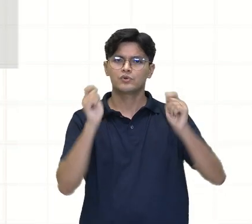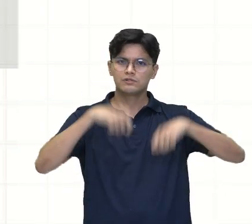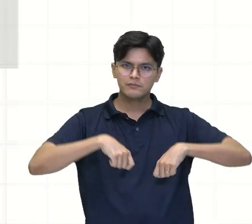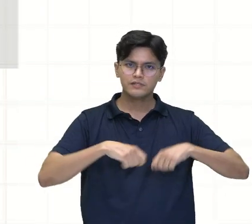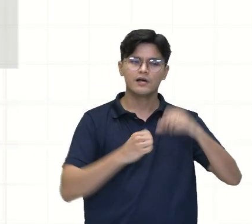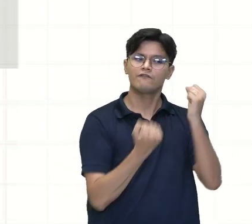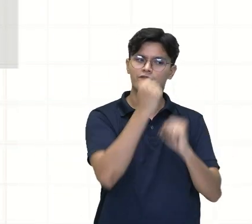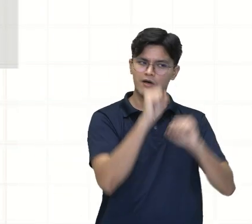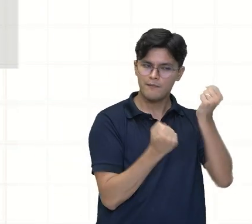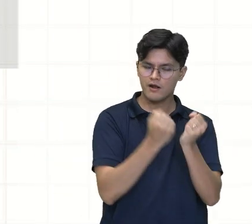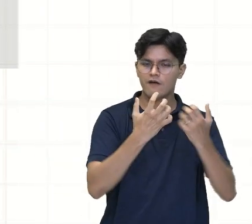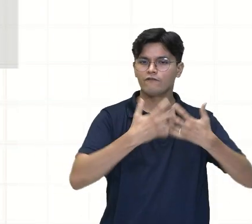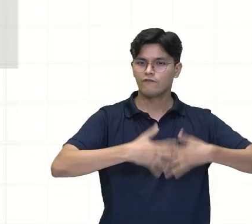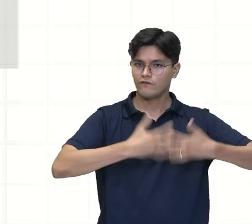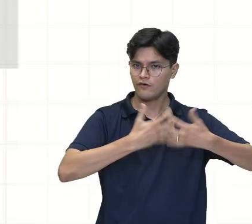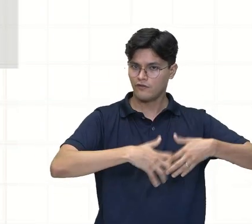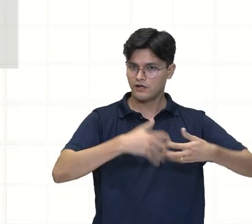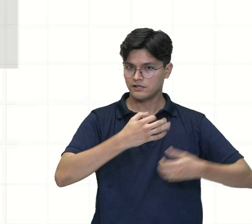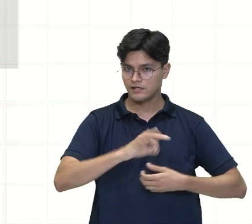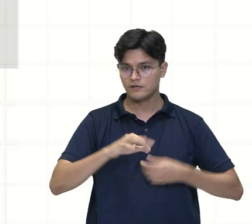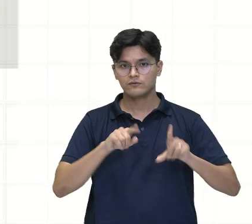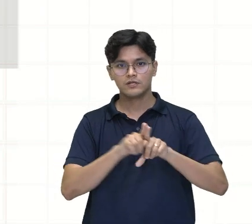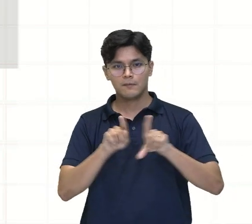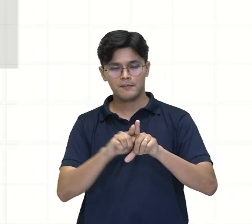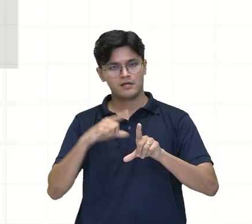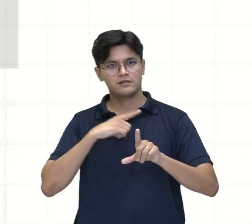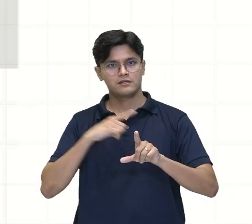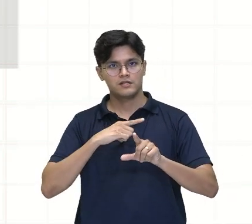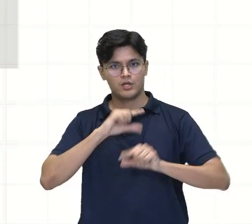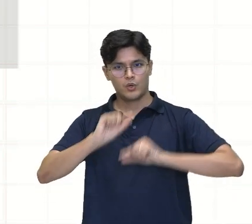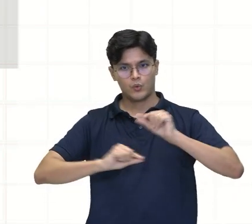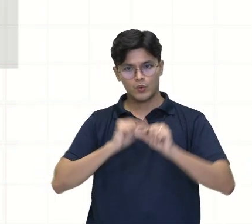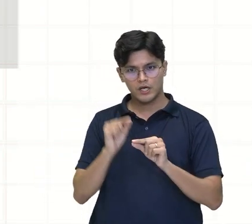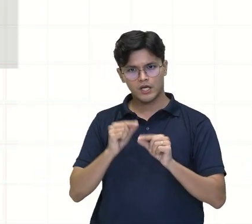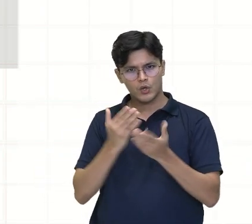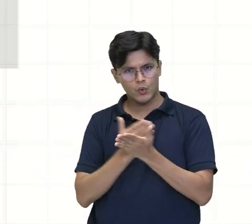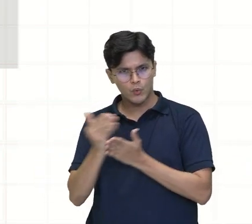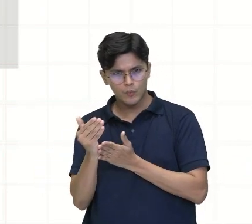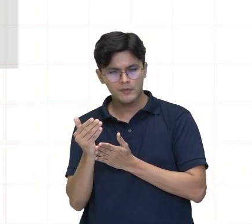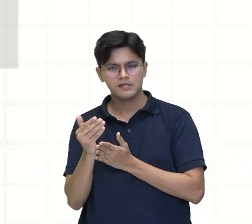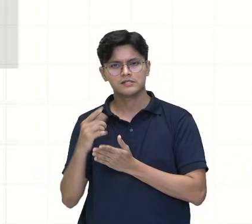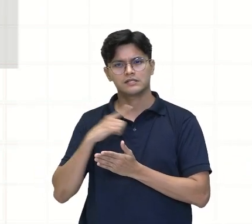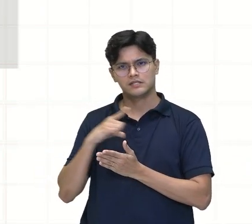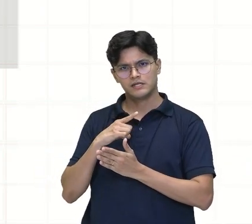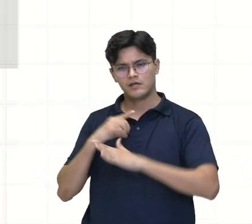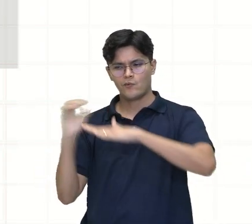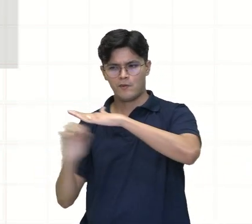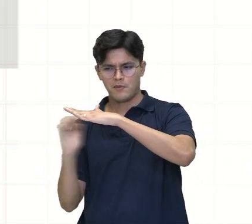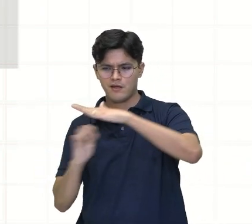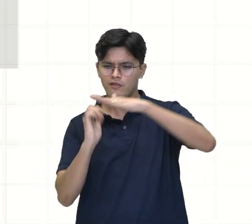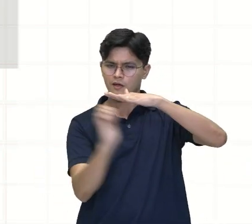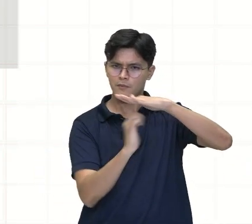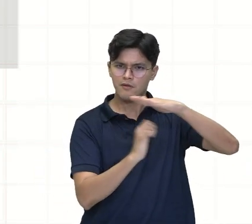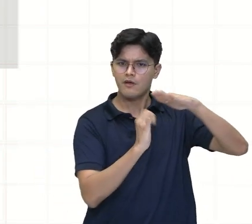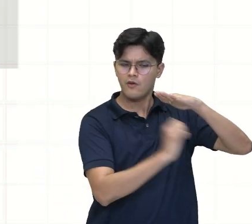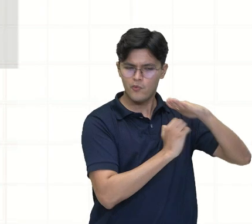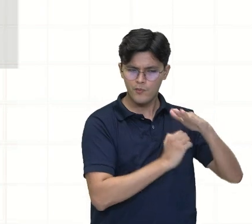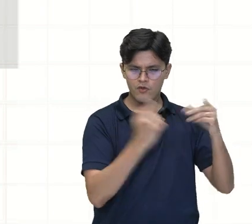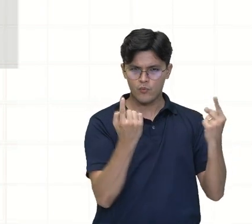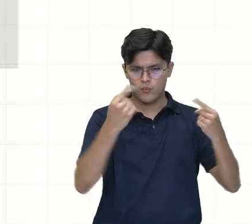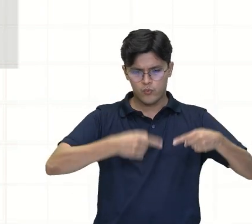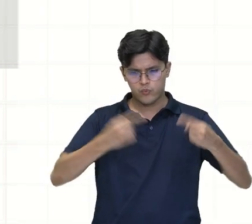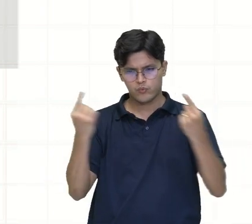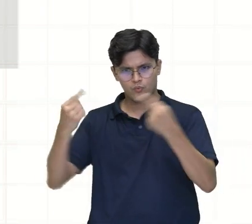a formação, a ampliação da concorrência entre as empresas, nós temos as empresas também se